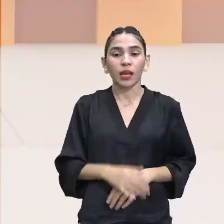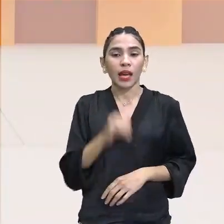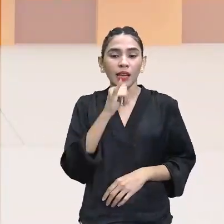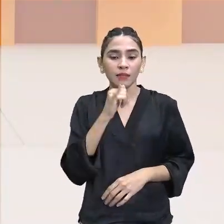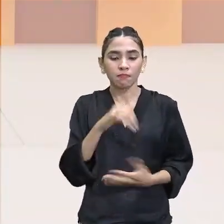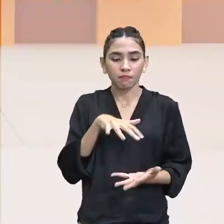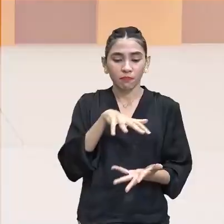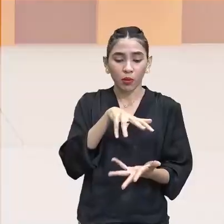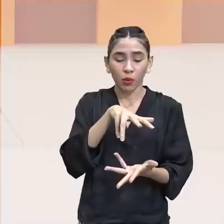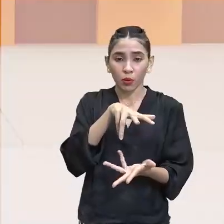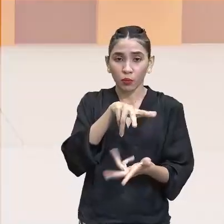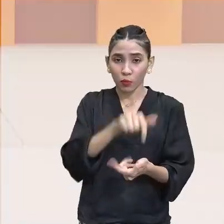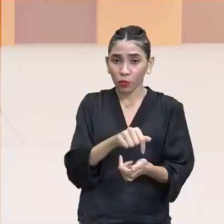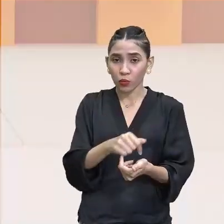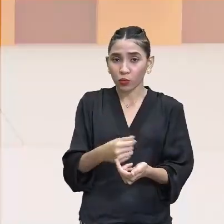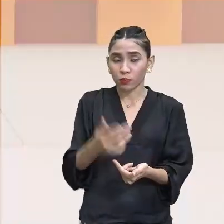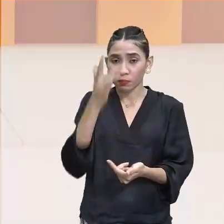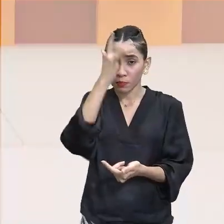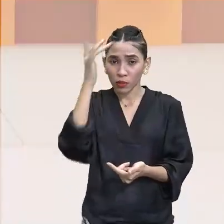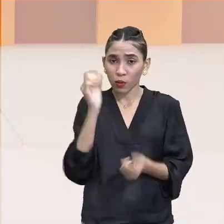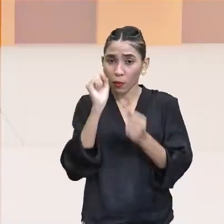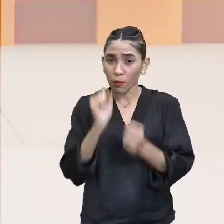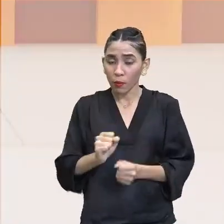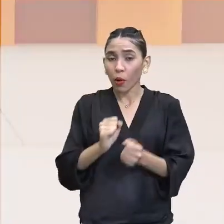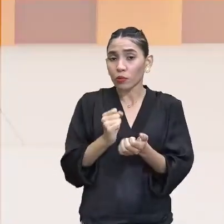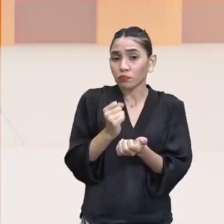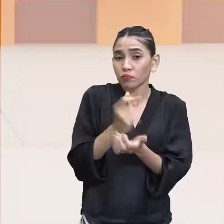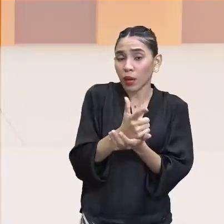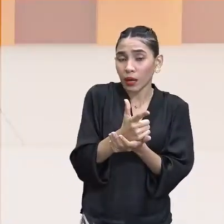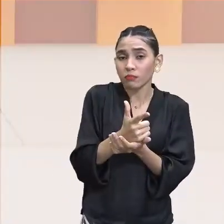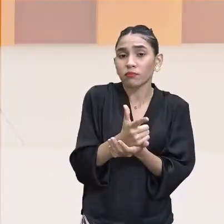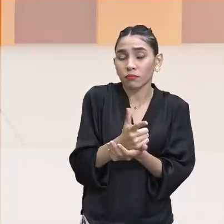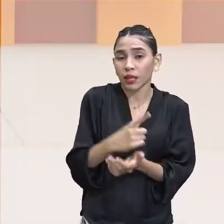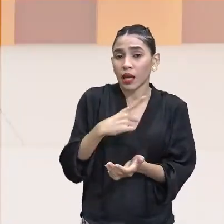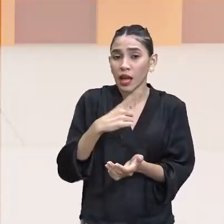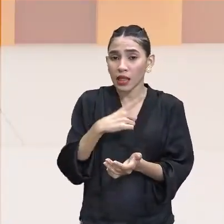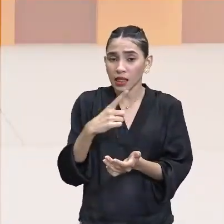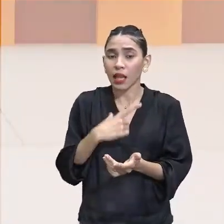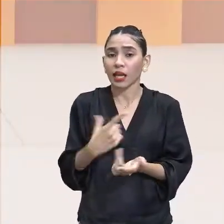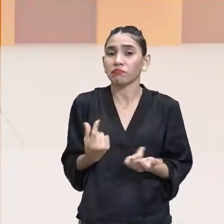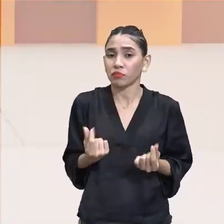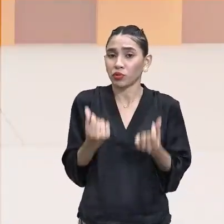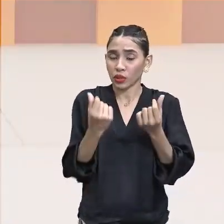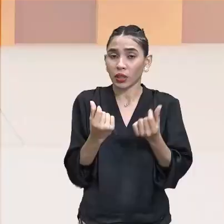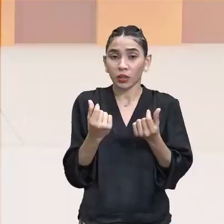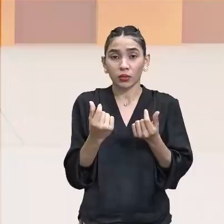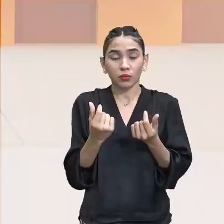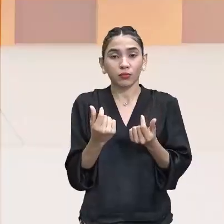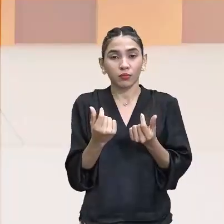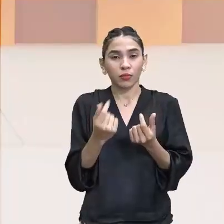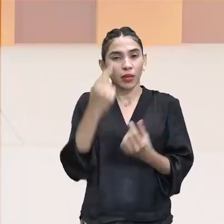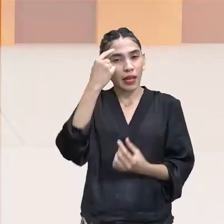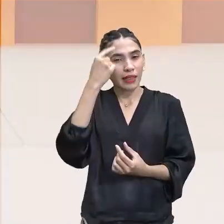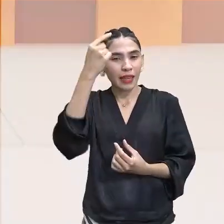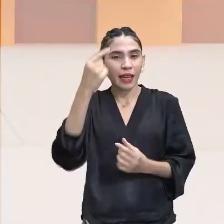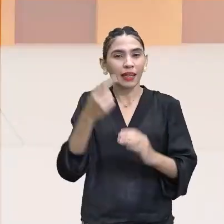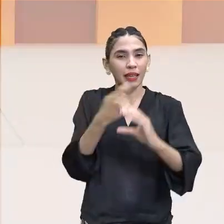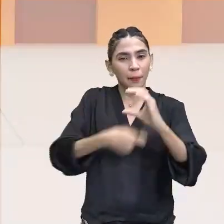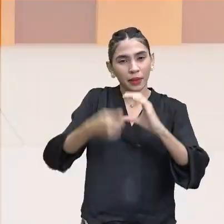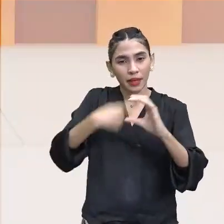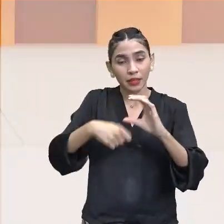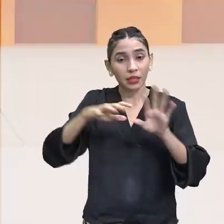para quem pode pagar por ele, em grande medida, né? Quem tem acesso a isso. Então, é a lógica capitalista e esse